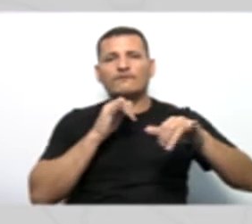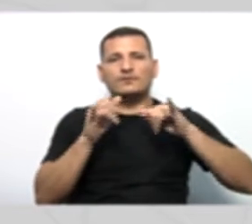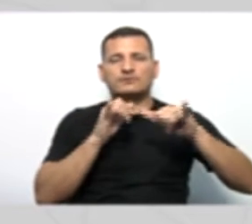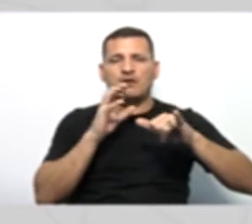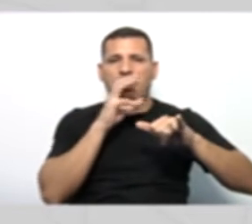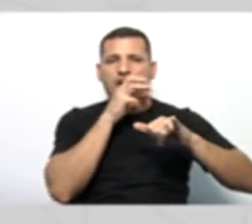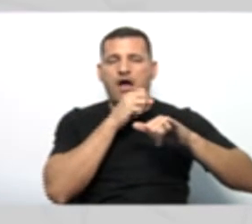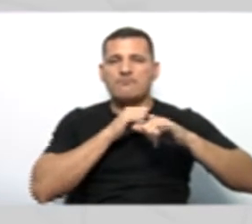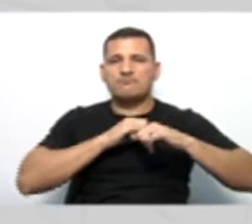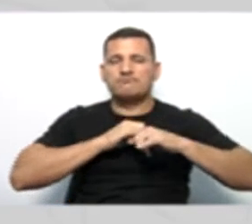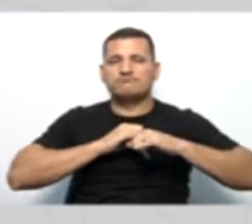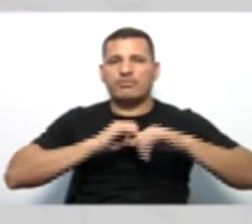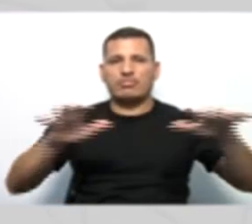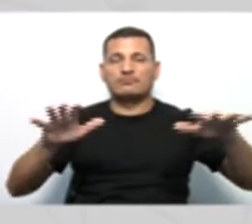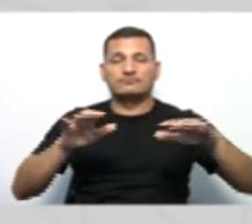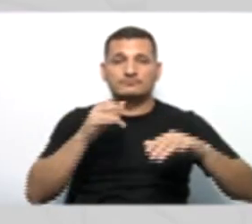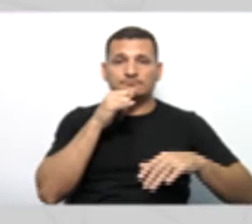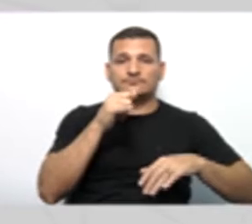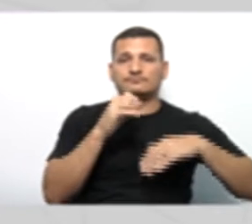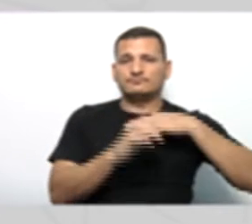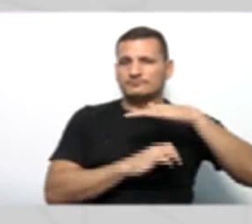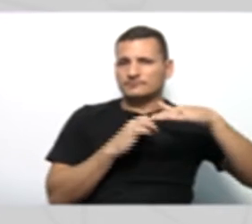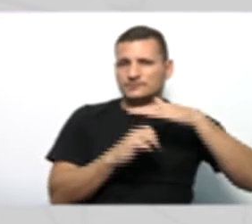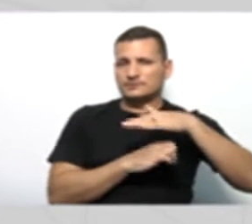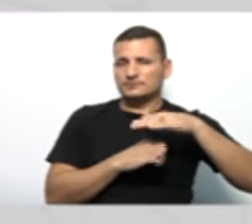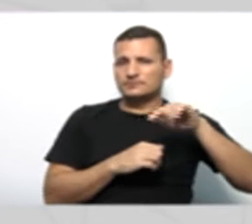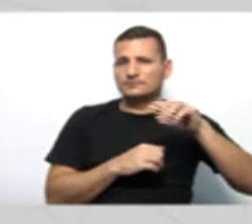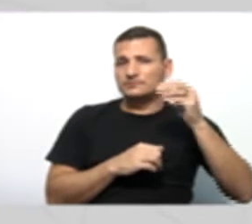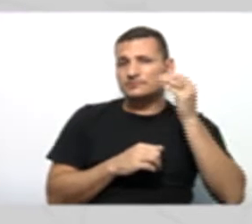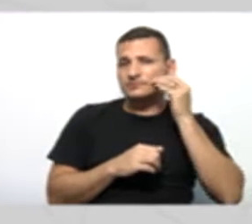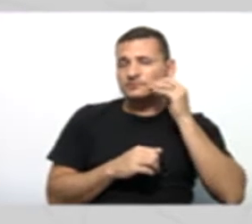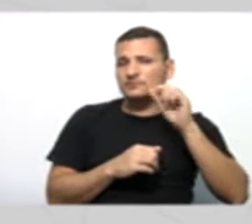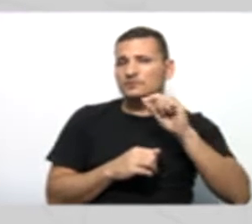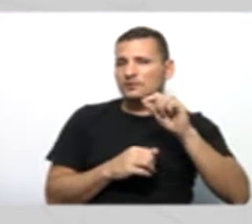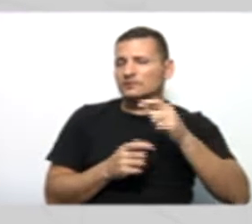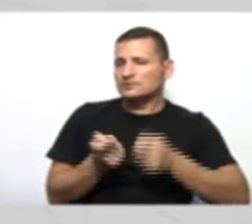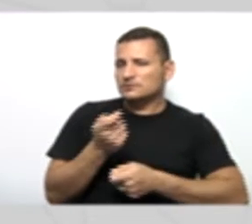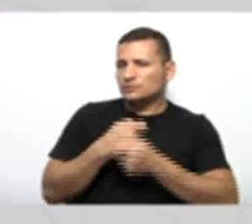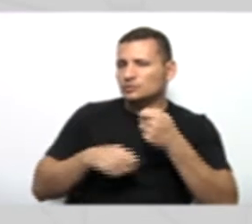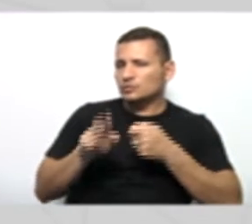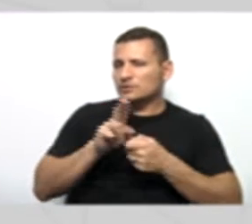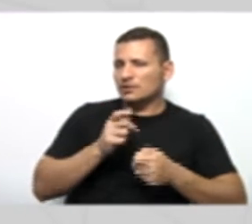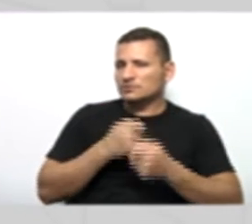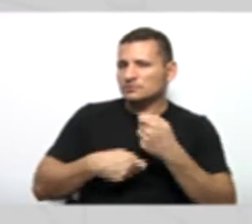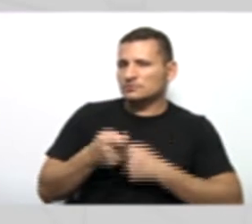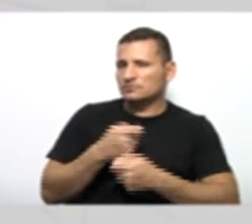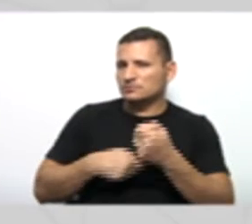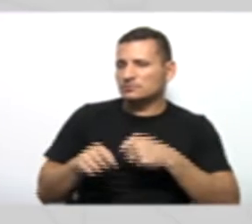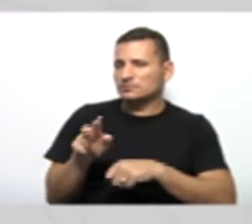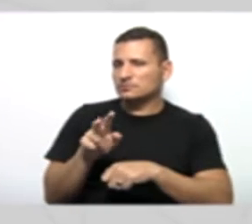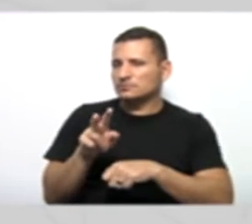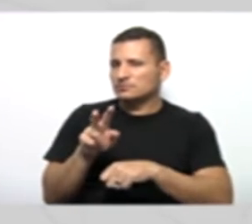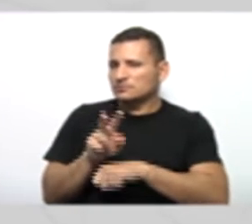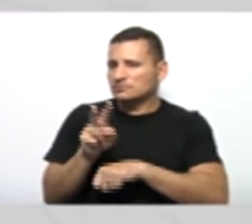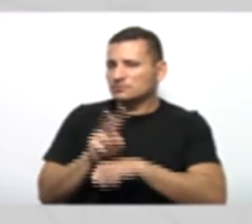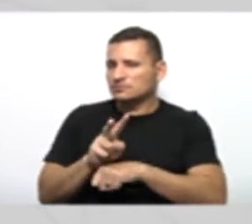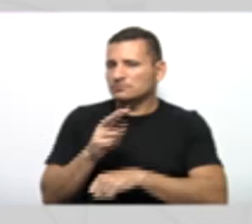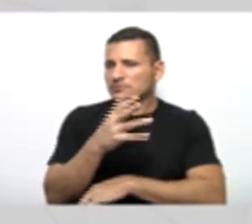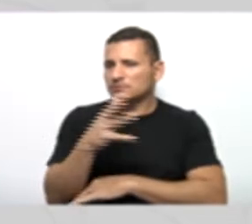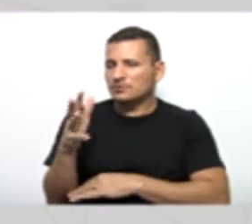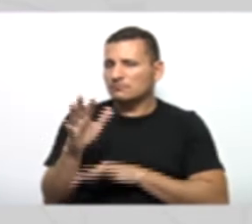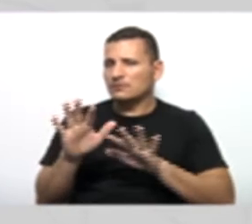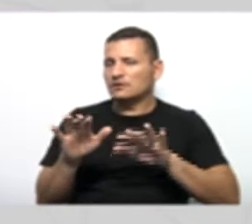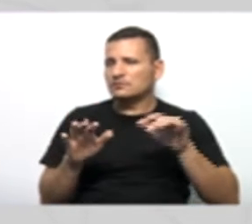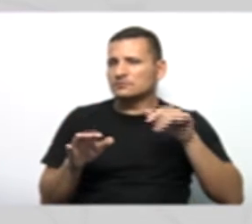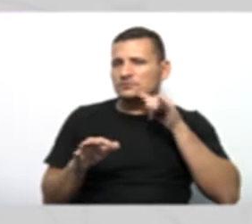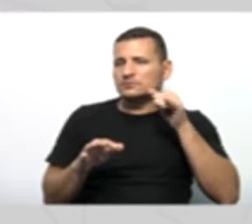empresa tentar se posicionar na gestão ambiental como estratégia, mas não ter uma atenção em